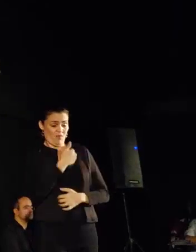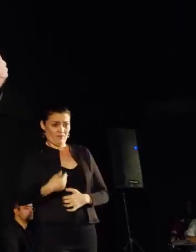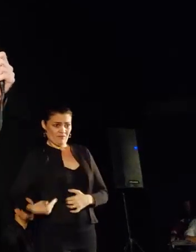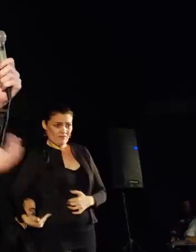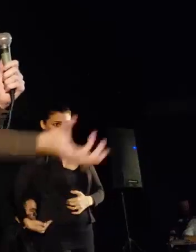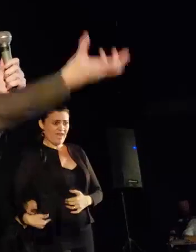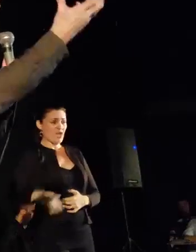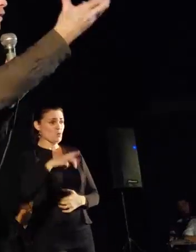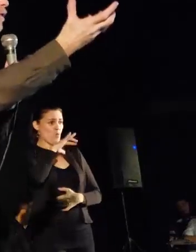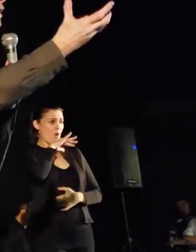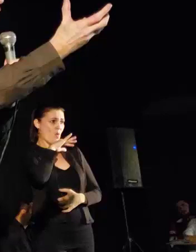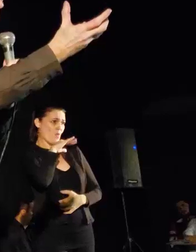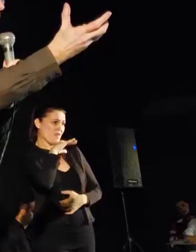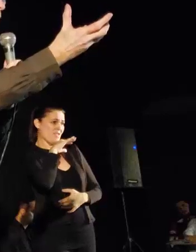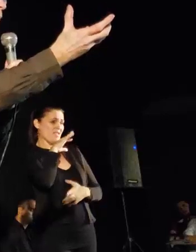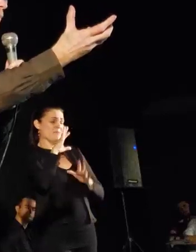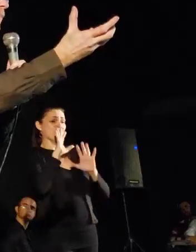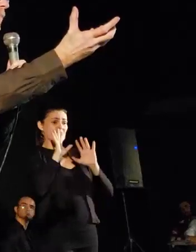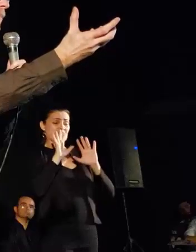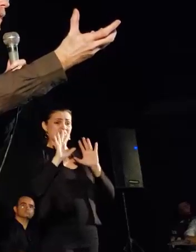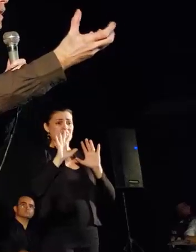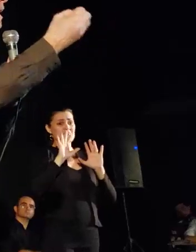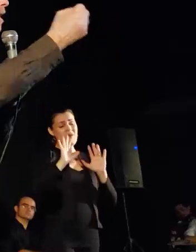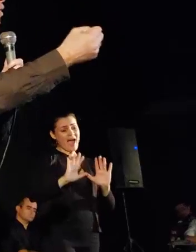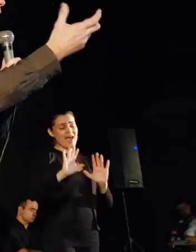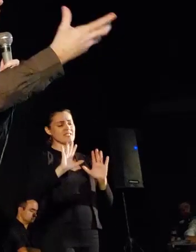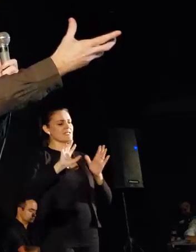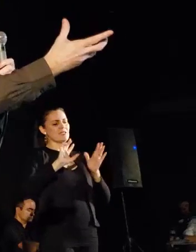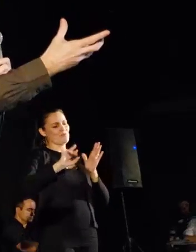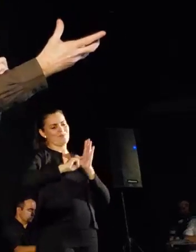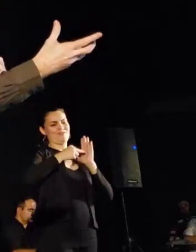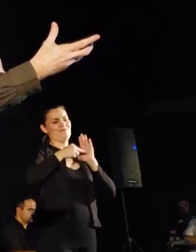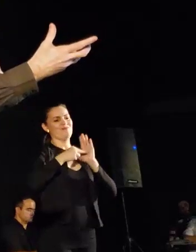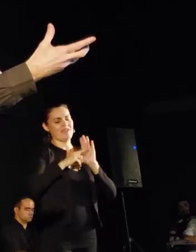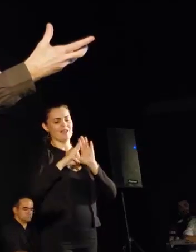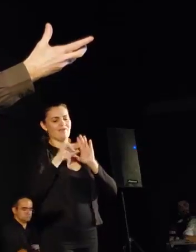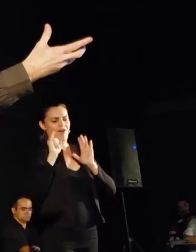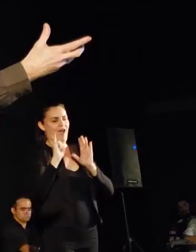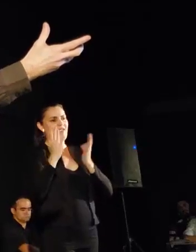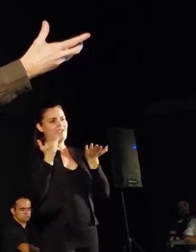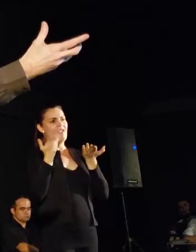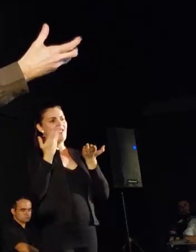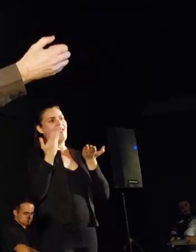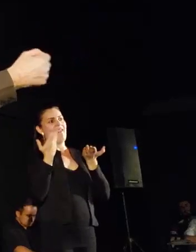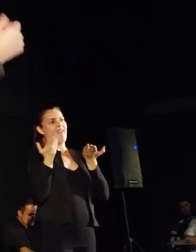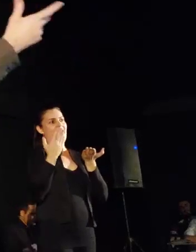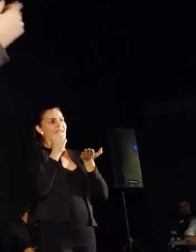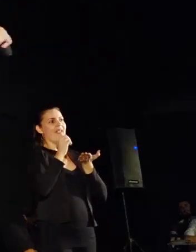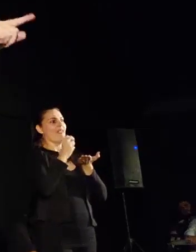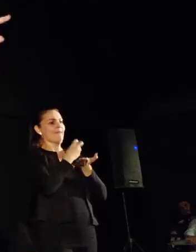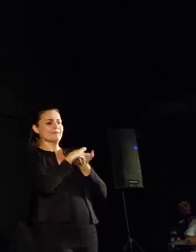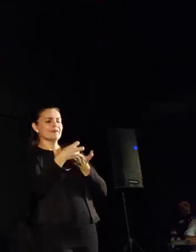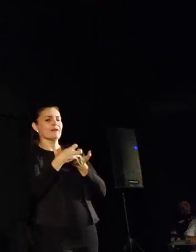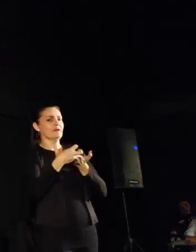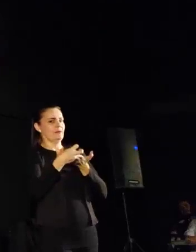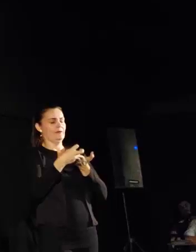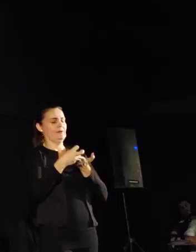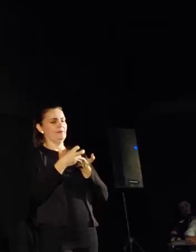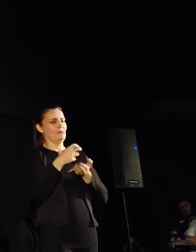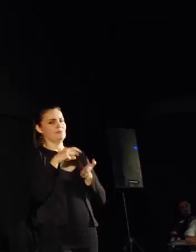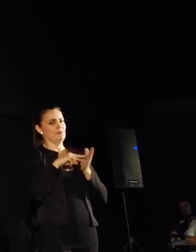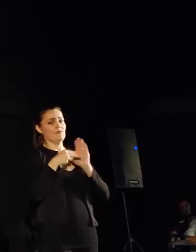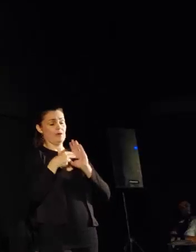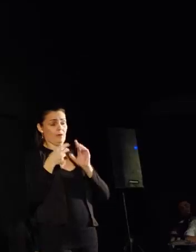quando você tem uma alternativa em germe. E isso é que é o elemento mais importante. Quer dizer, nós estamos